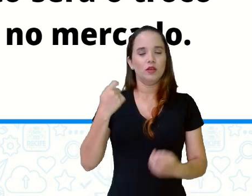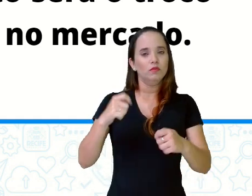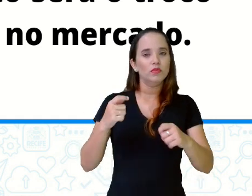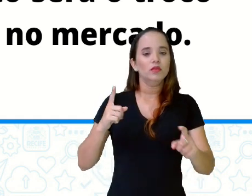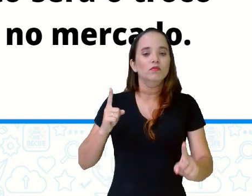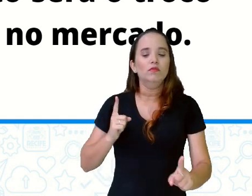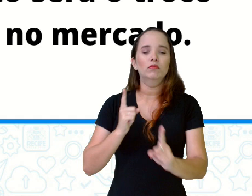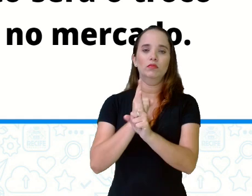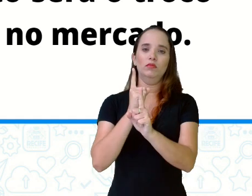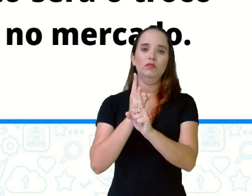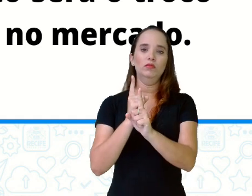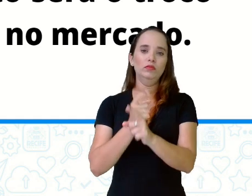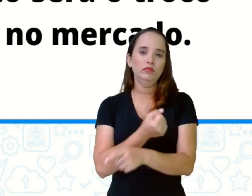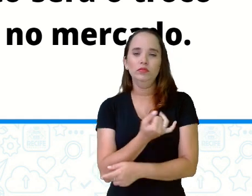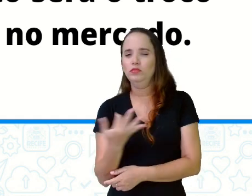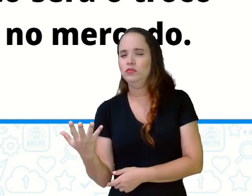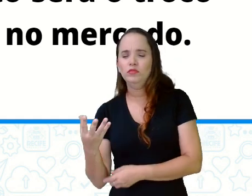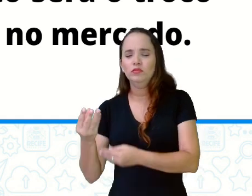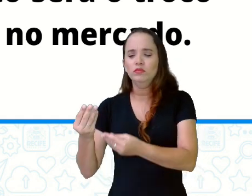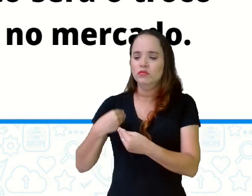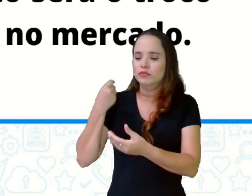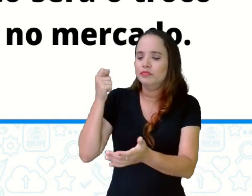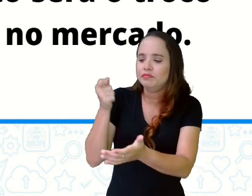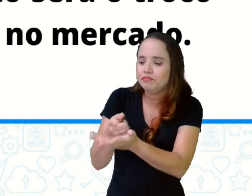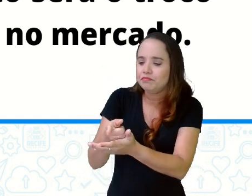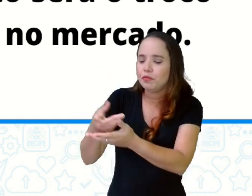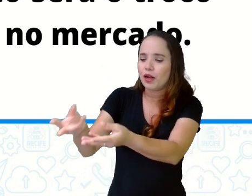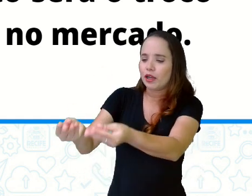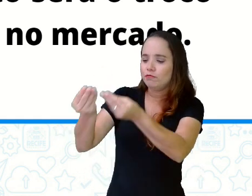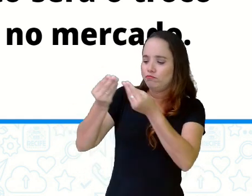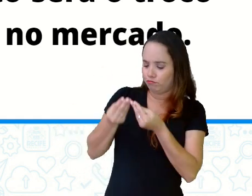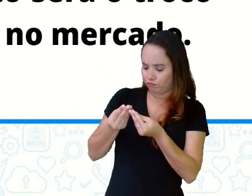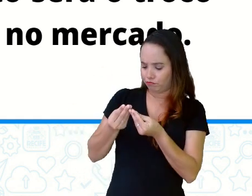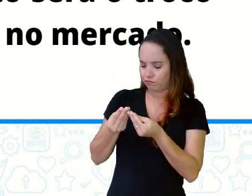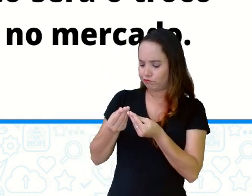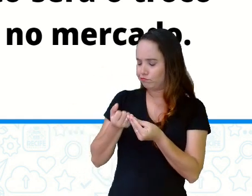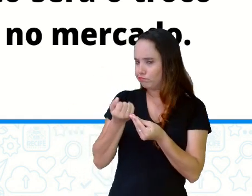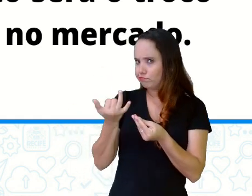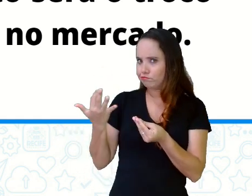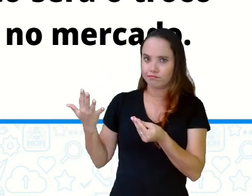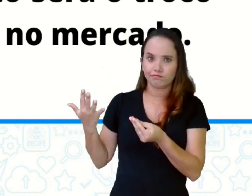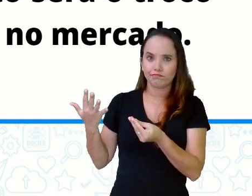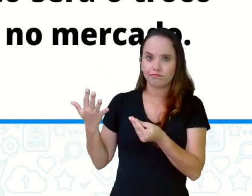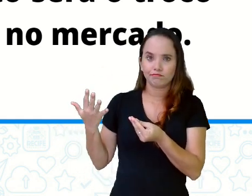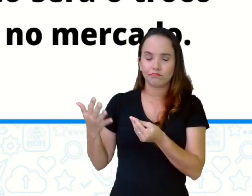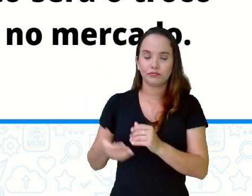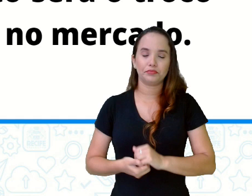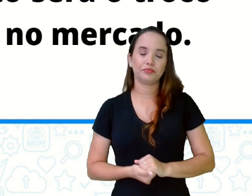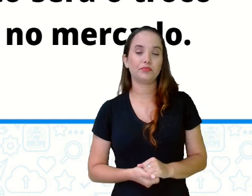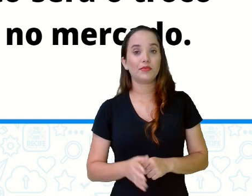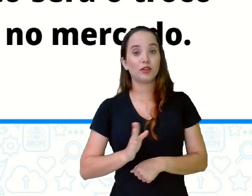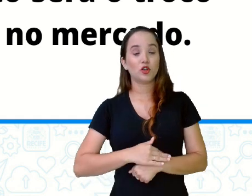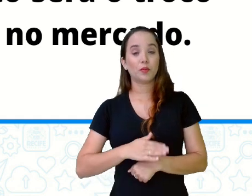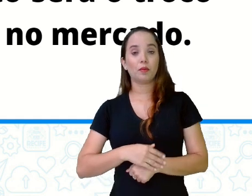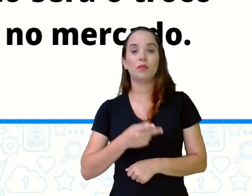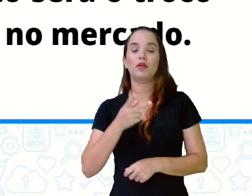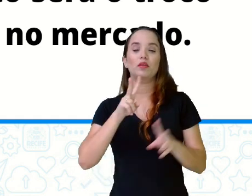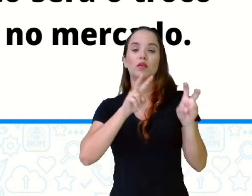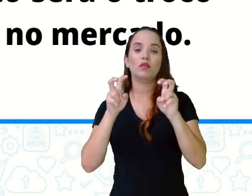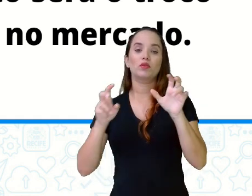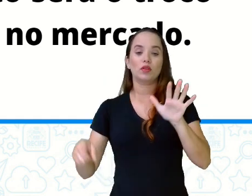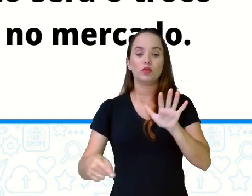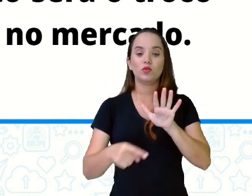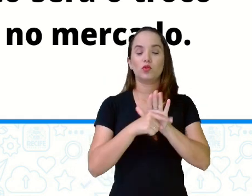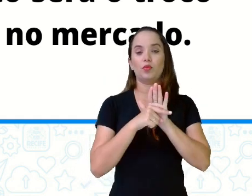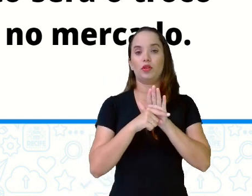quanto será o troco depois de pagar as compras no mercado. Quando a gente fala de subtração, nesse